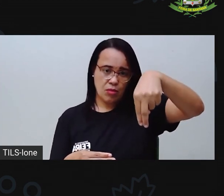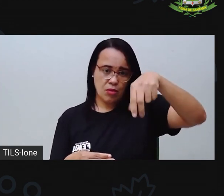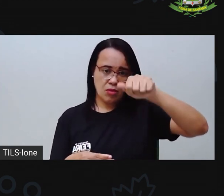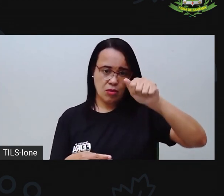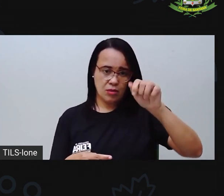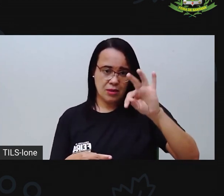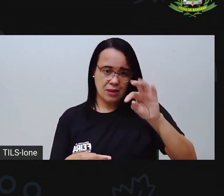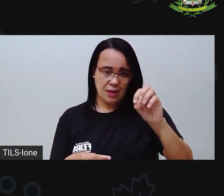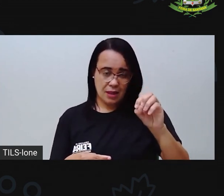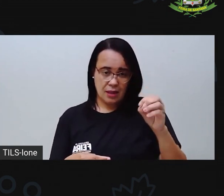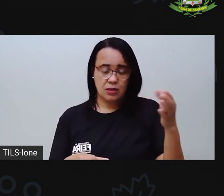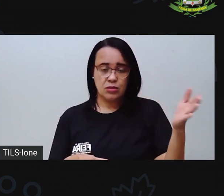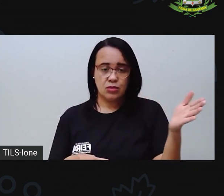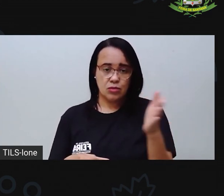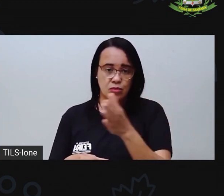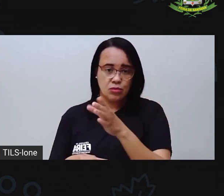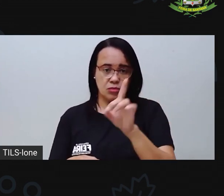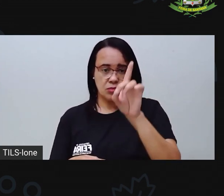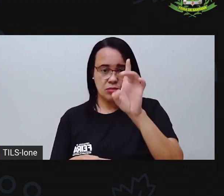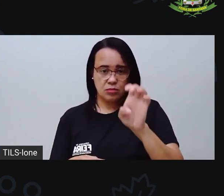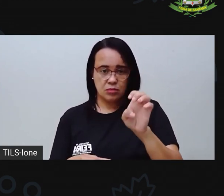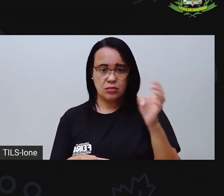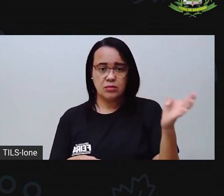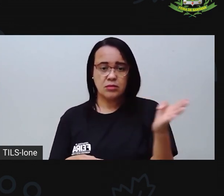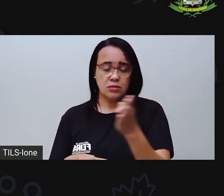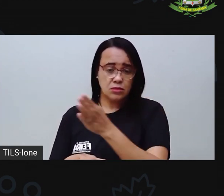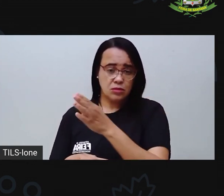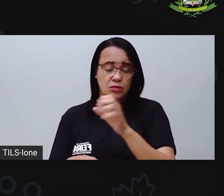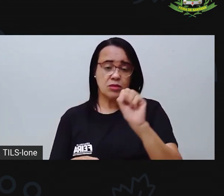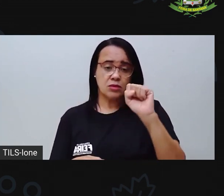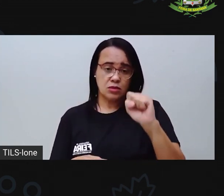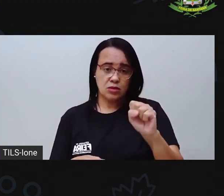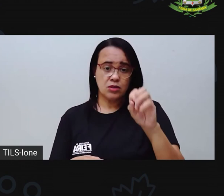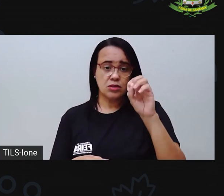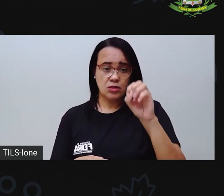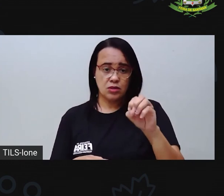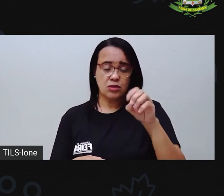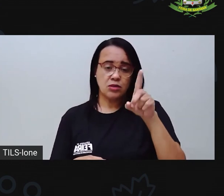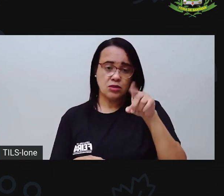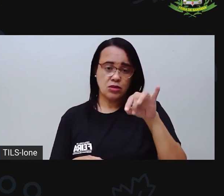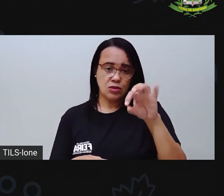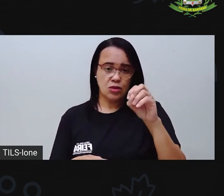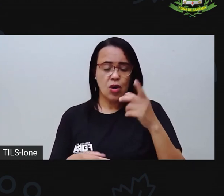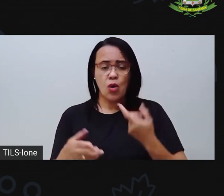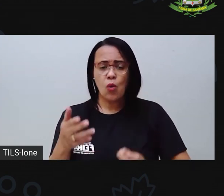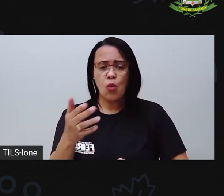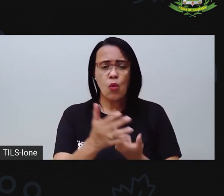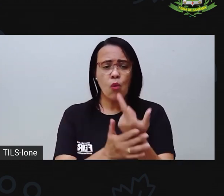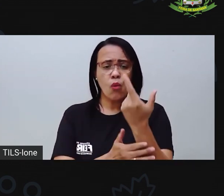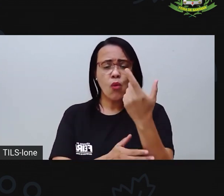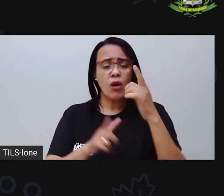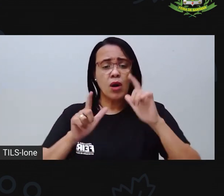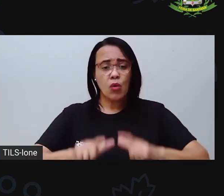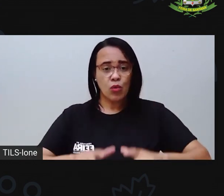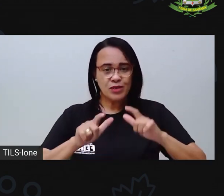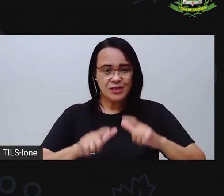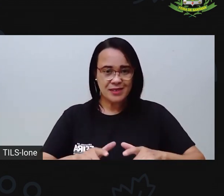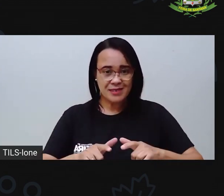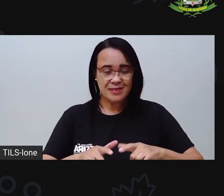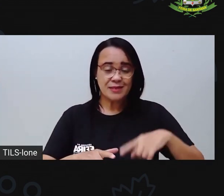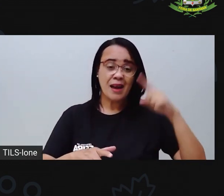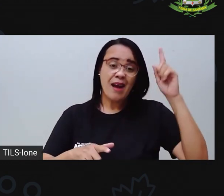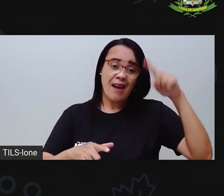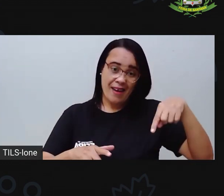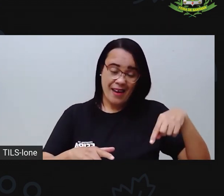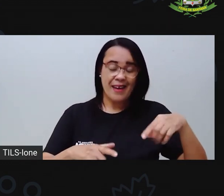podem comprar ele em supermercado, em farmácia, se vocês não tiverem em casa. Então aqui, ó, gente. Ela